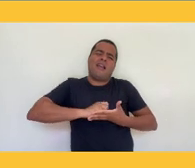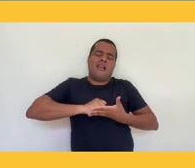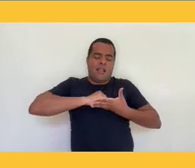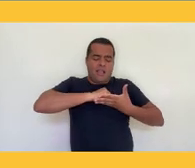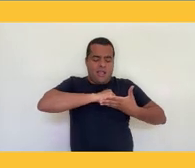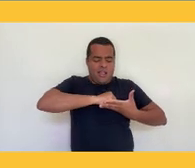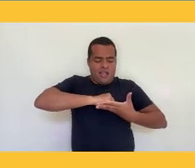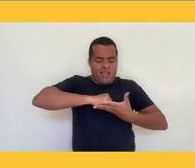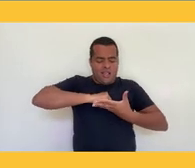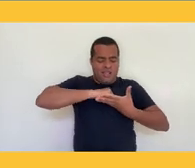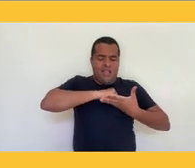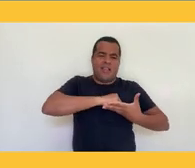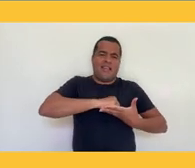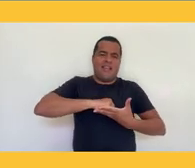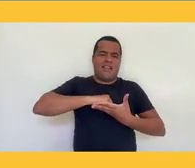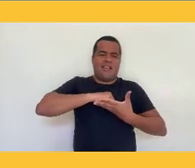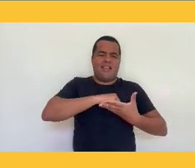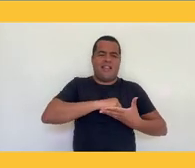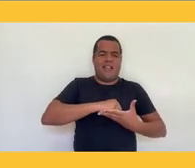cabe o meu amor.